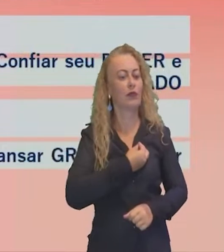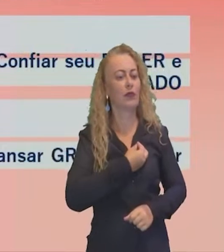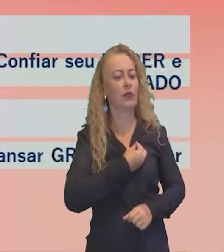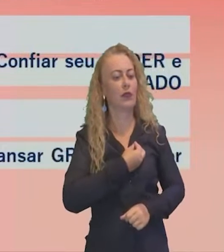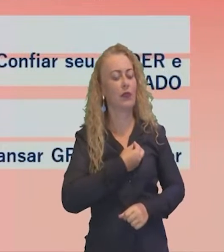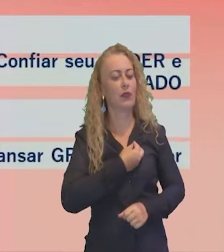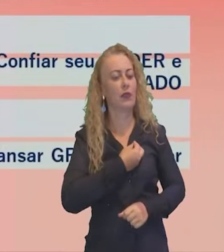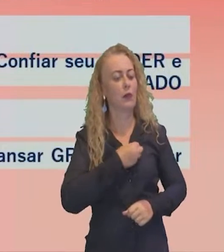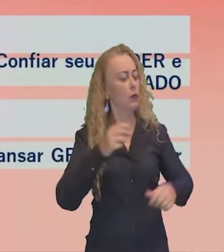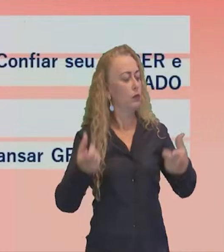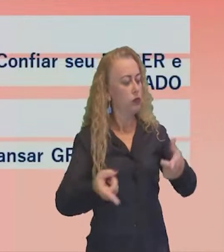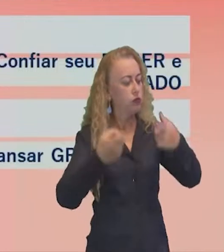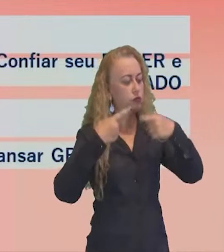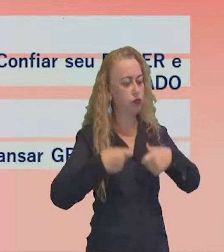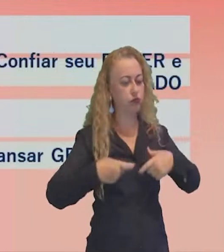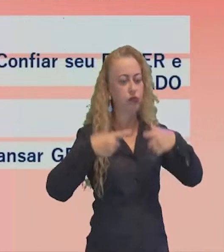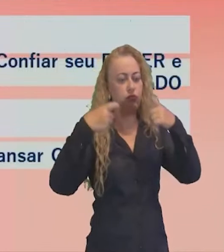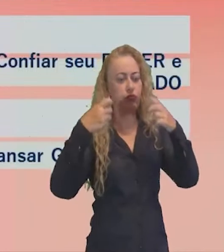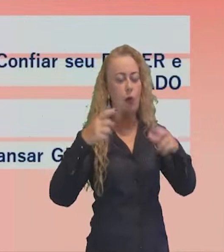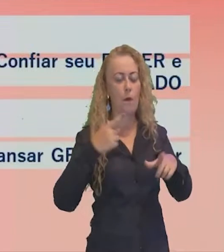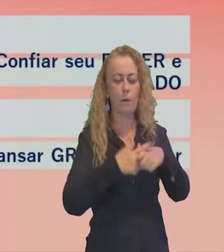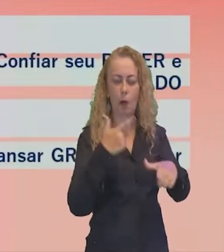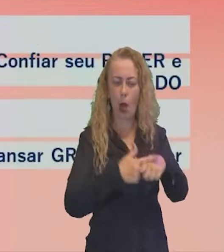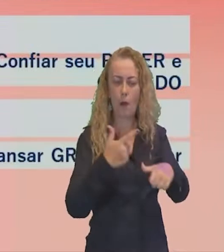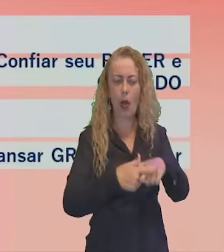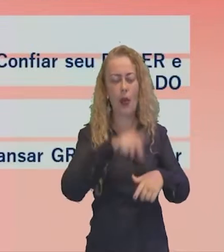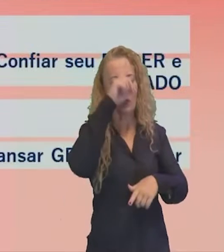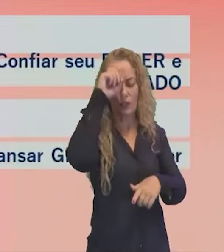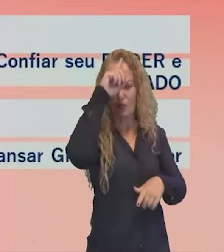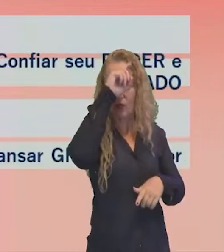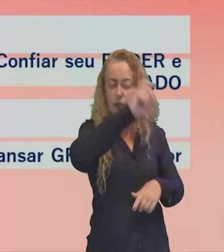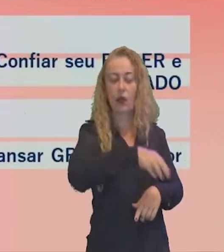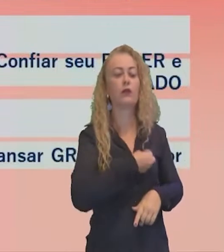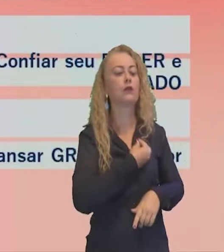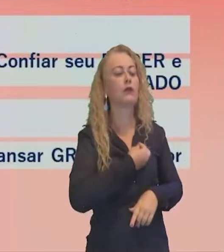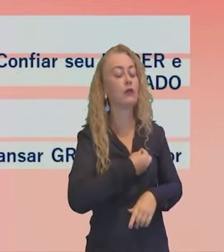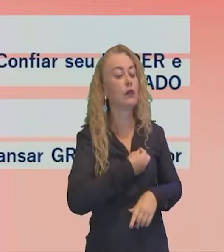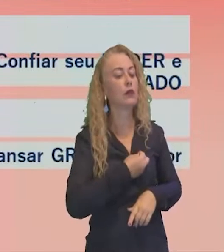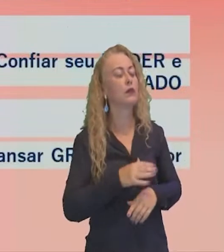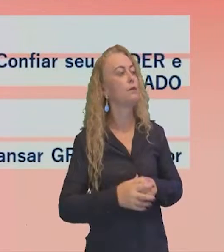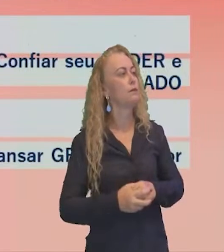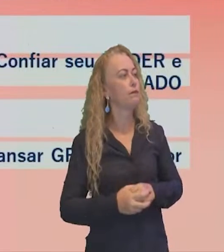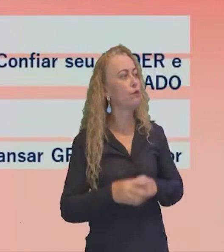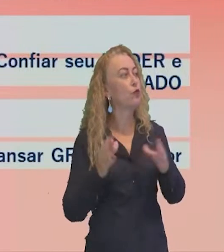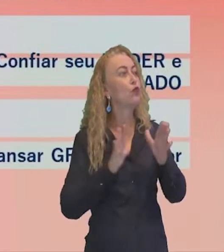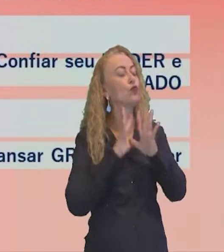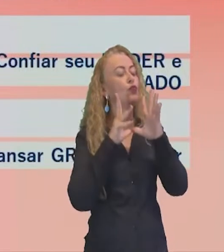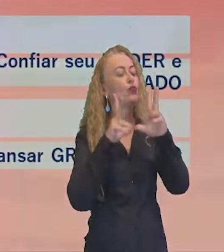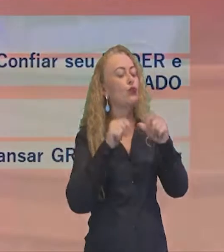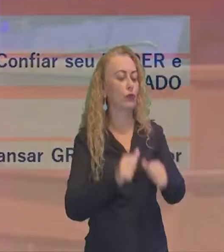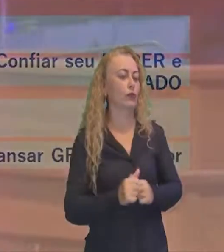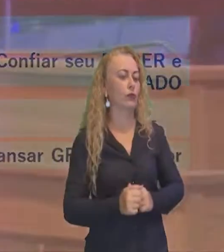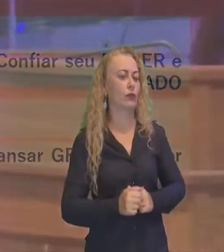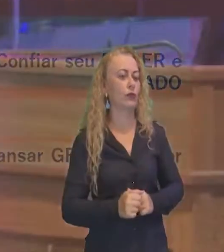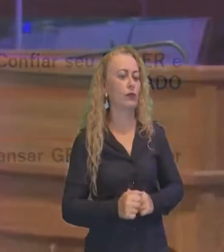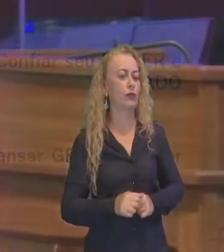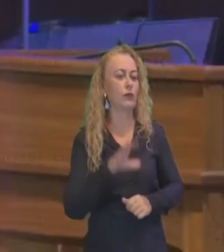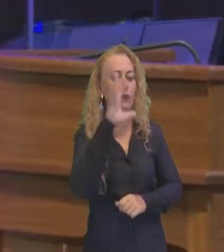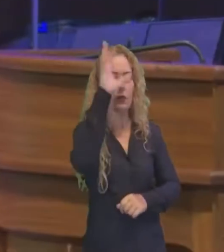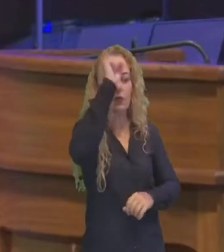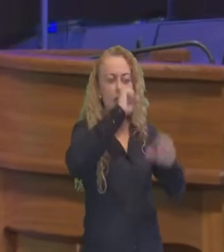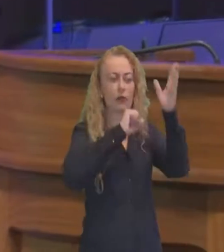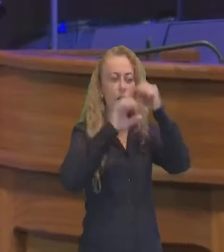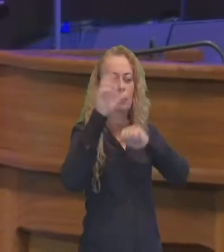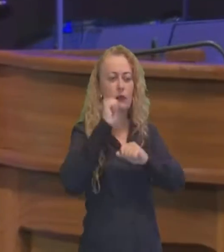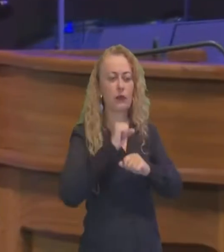lutas, entregar os nossos problemas. Certa vez nós estávamos sem ter o que comer. Sabe o que aconteceu? O irmãozinho bateu